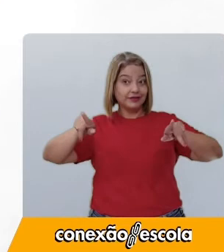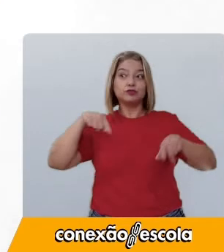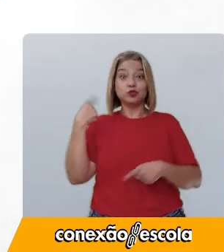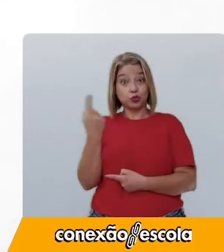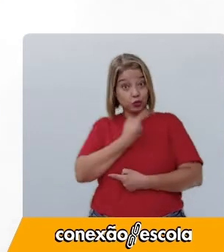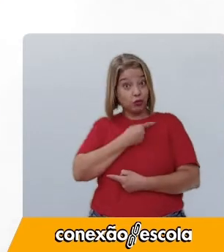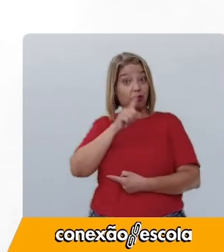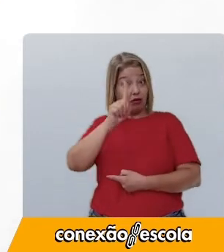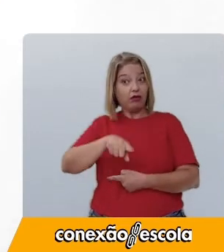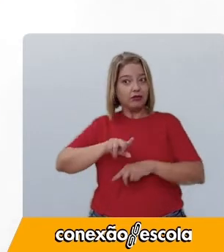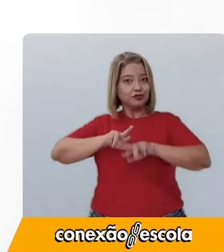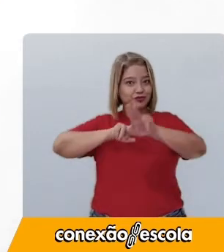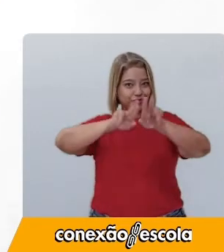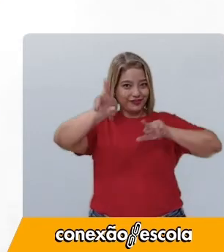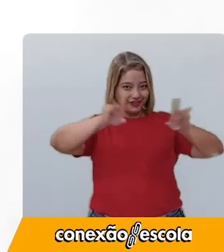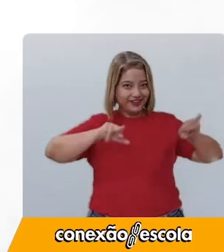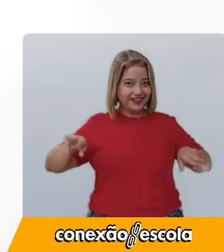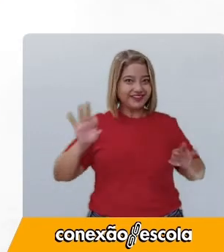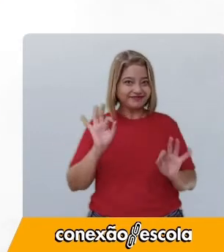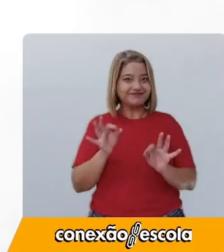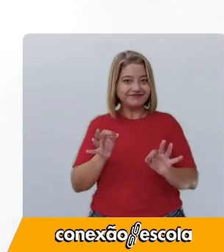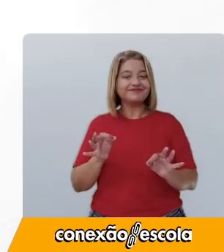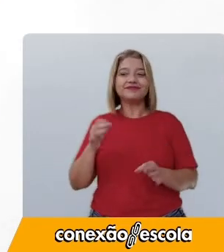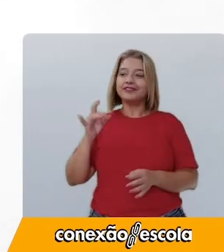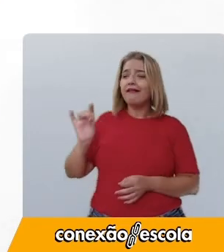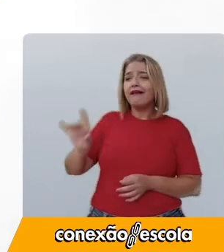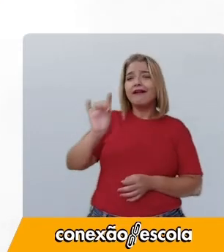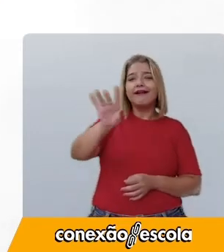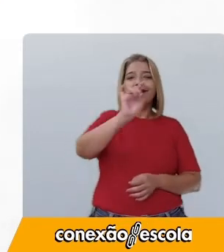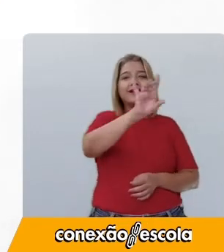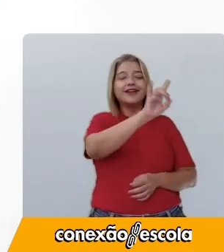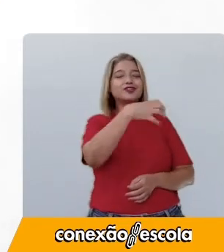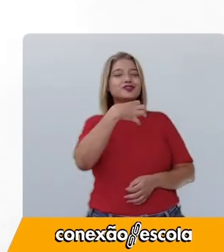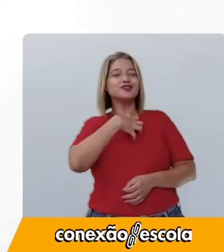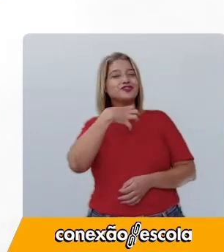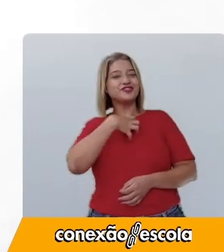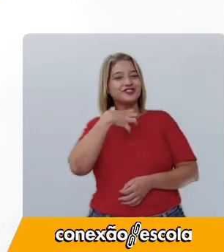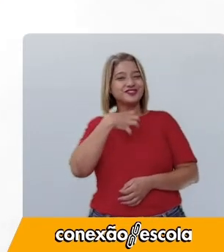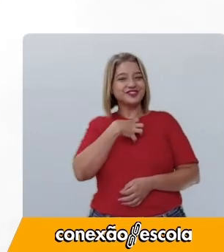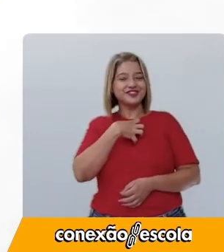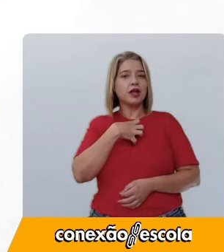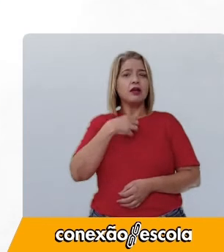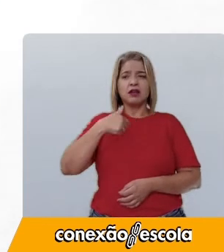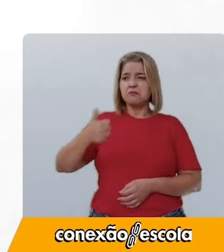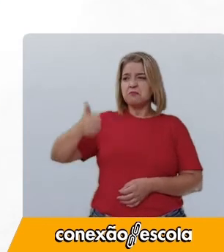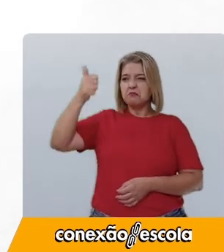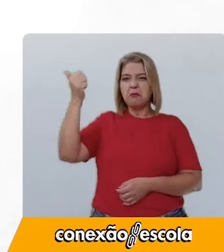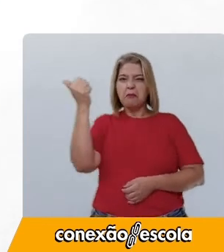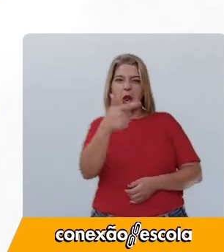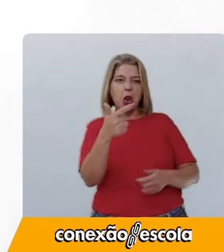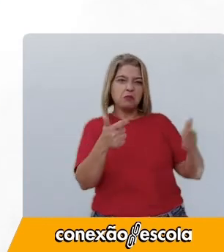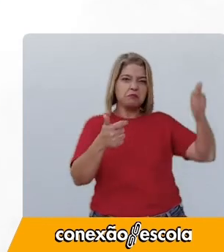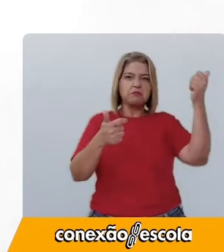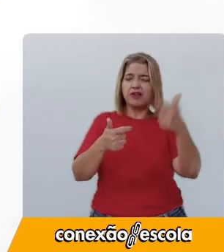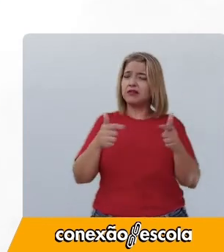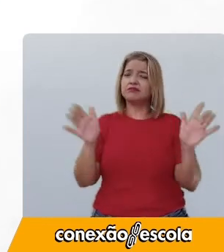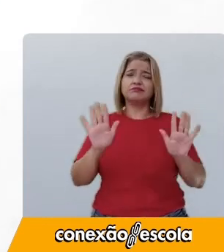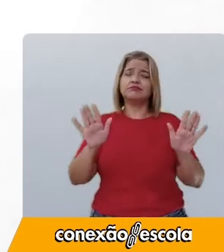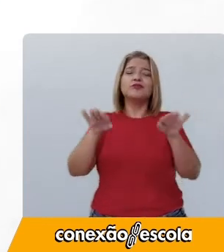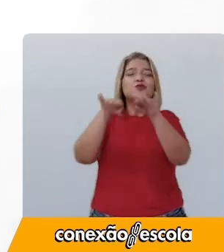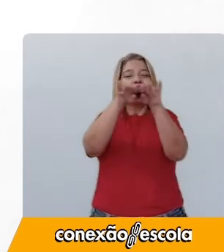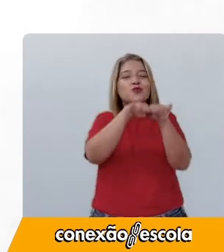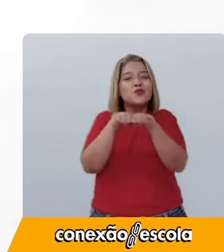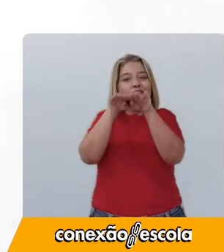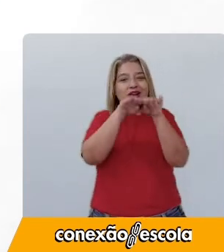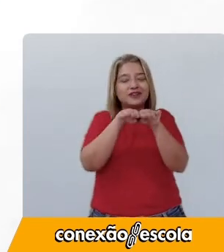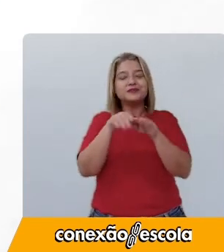somos diferentes mesmo, não somos? Cada um é de um jeito, mas ninguém é melhor do que o outro. Então vamos lá.